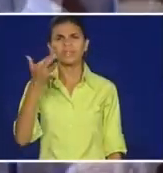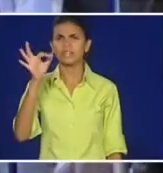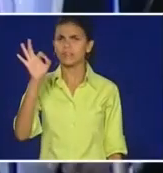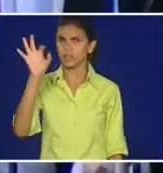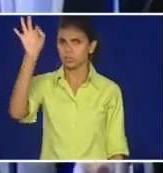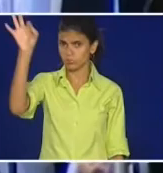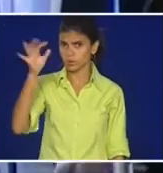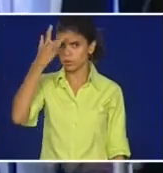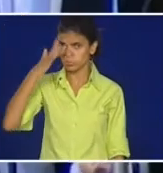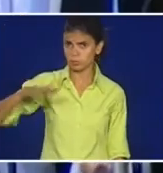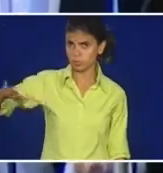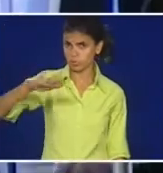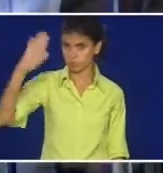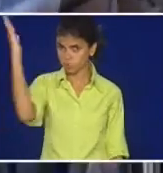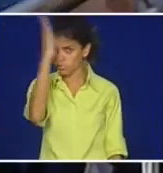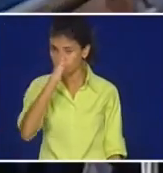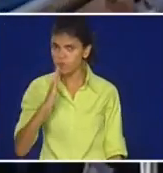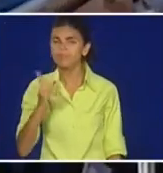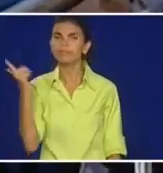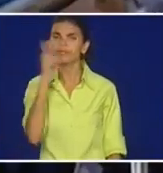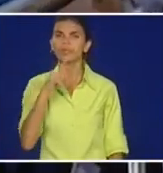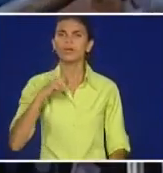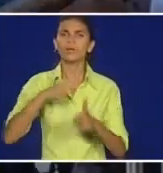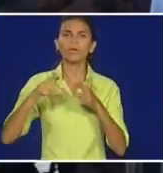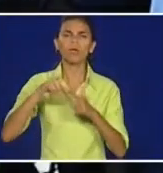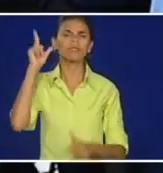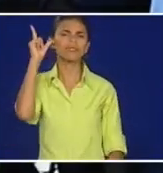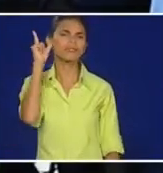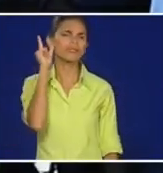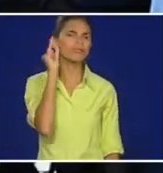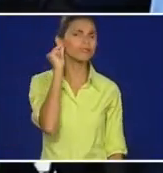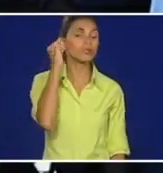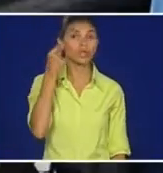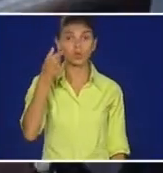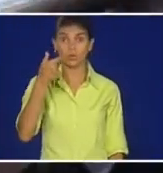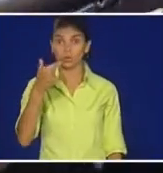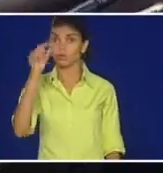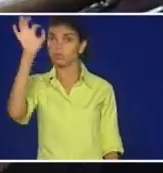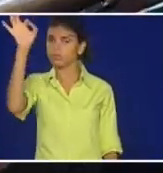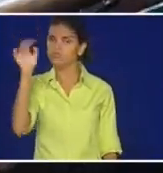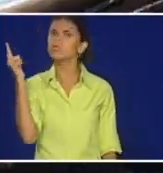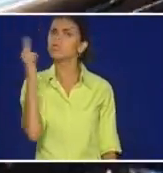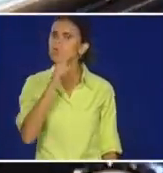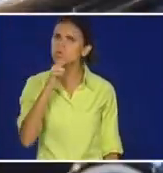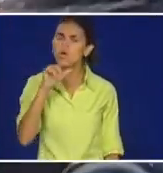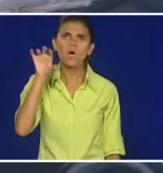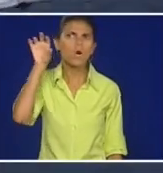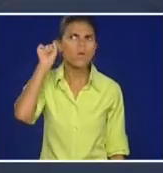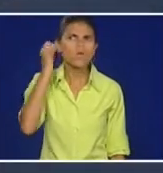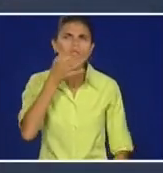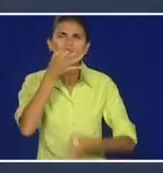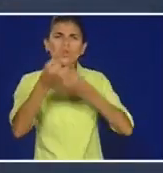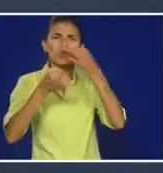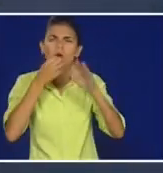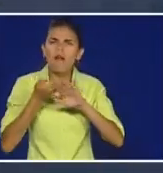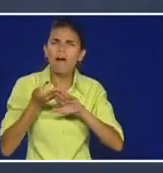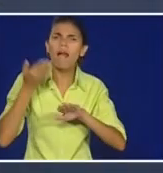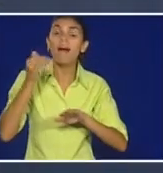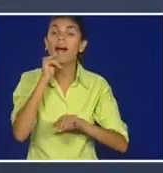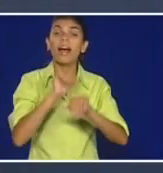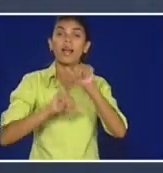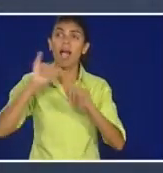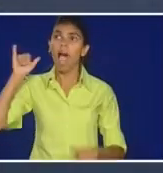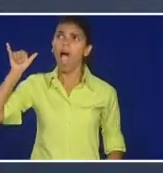Cerca de 10% da população brasileira apresenta problemas auditivos e 2% só consegue ouvir sons muito